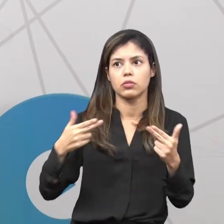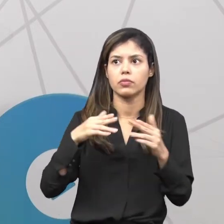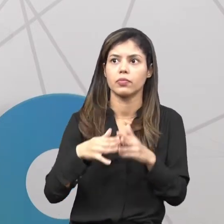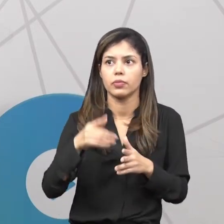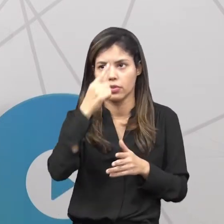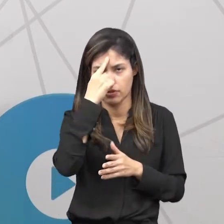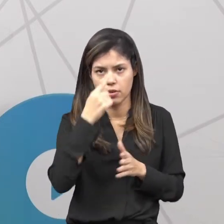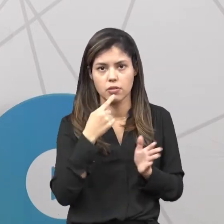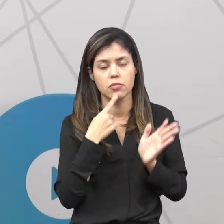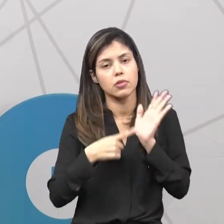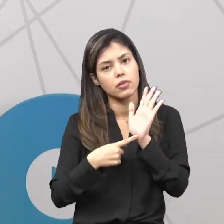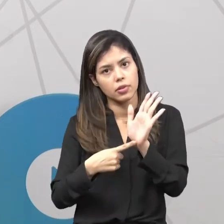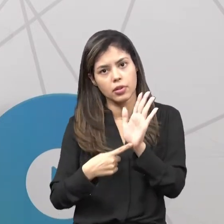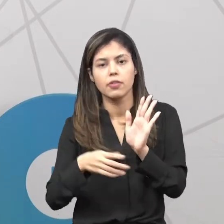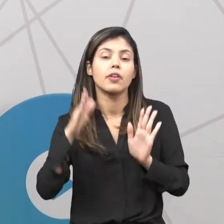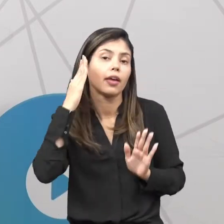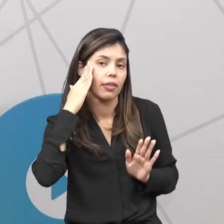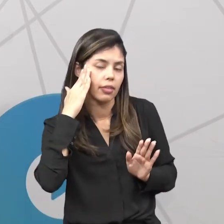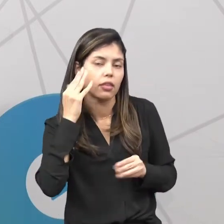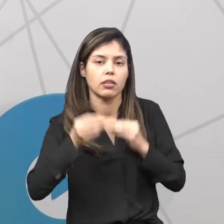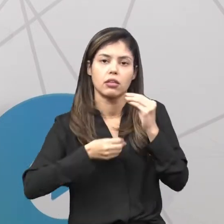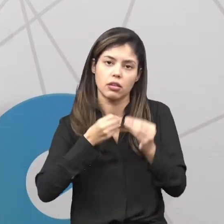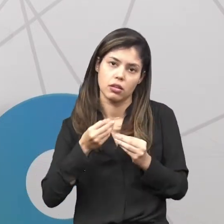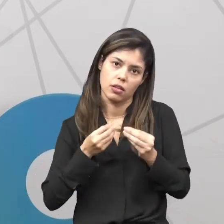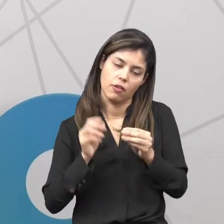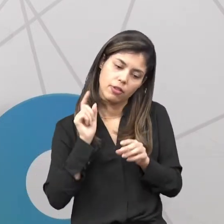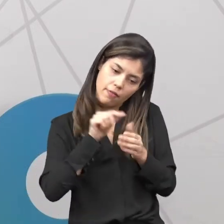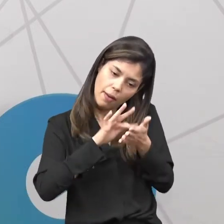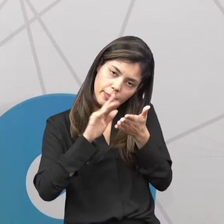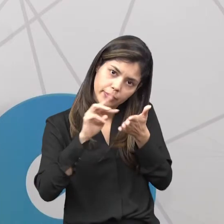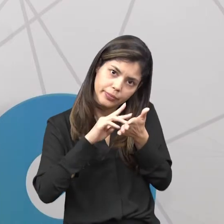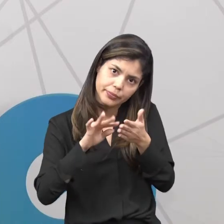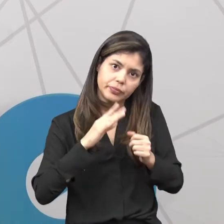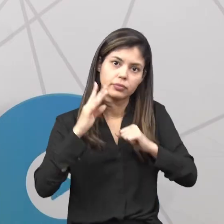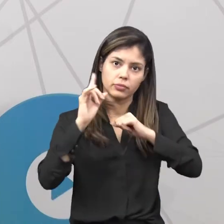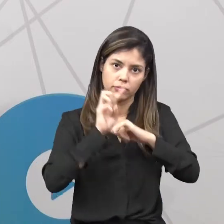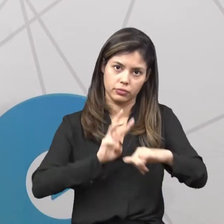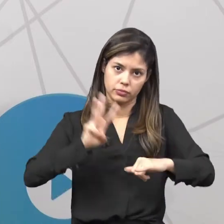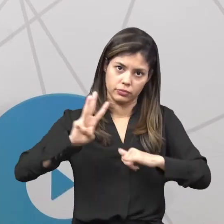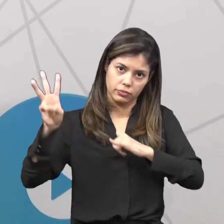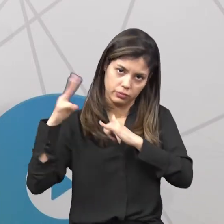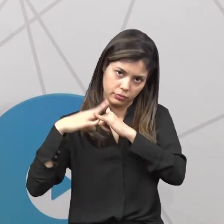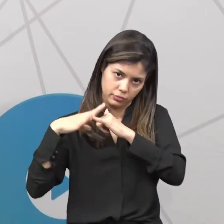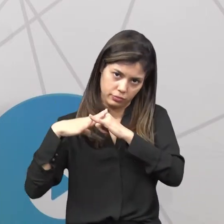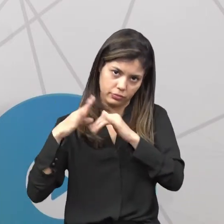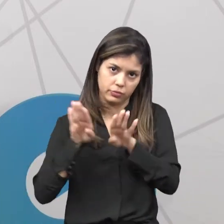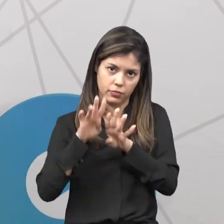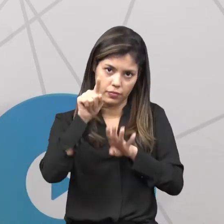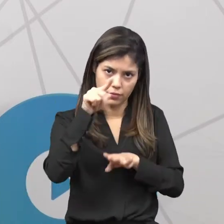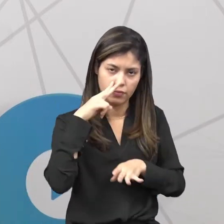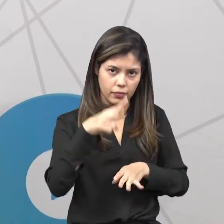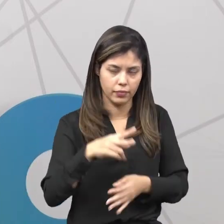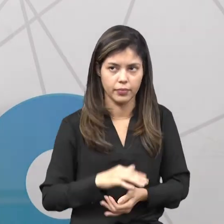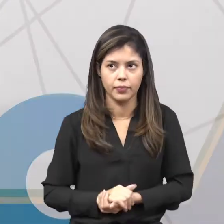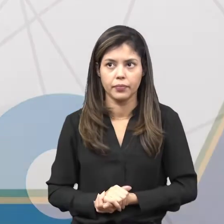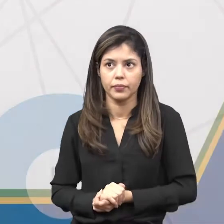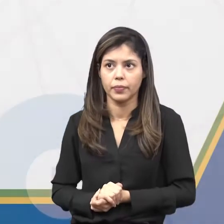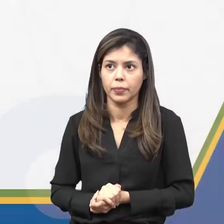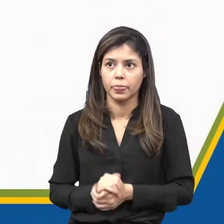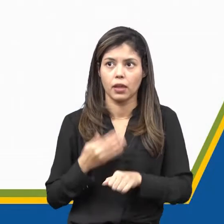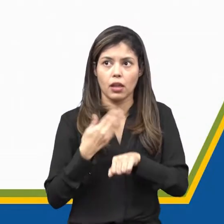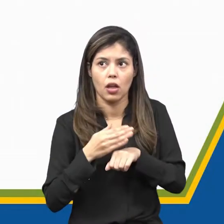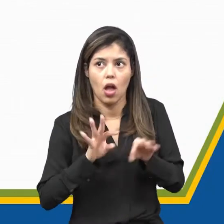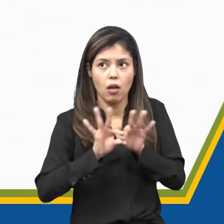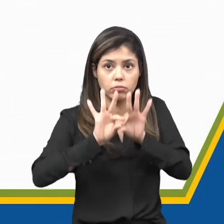aparecer a fontezinha do YouTube lá, você vai entender, você vai acessar e vai ver outra forma de fazer, ok? O teste. Ele é utilizado